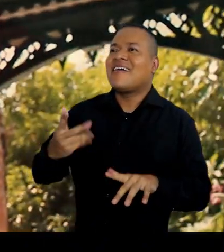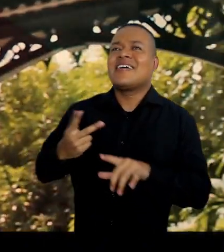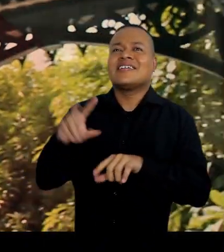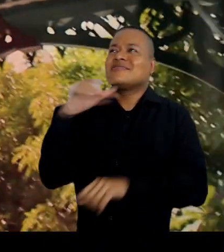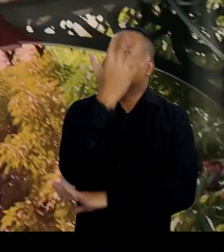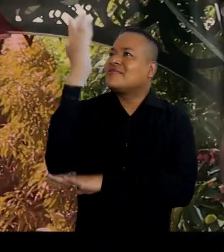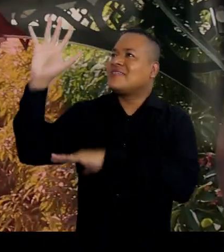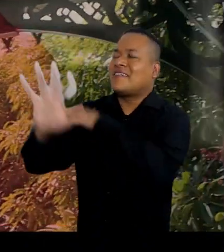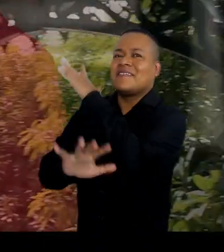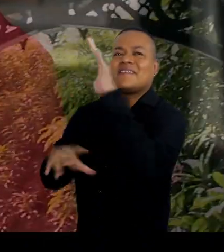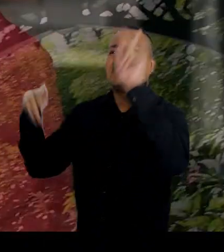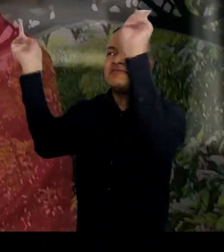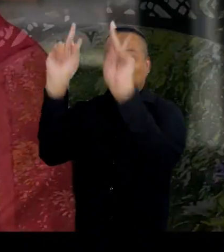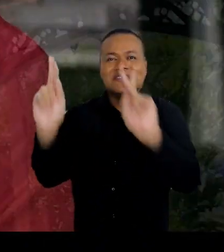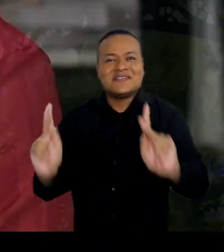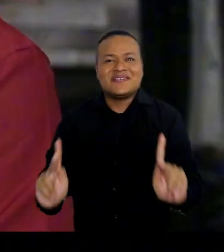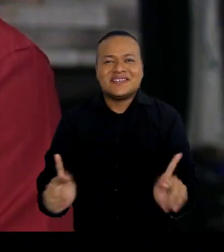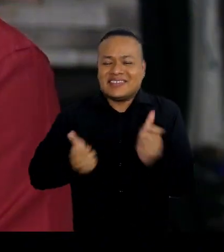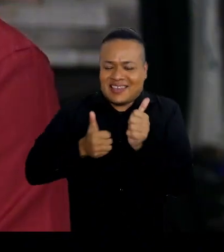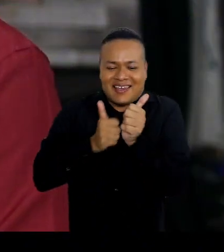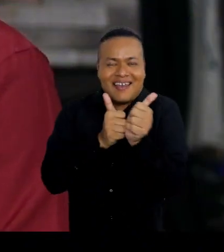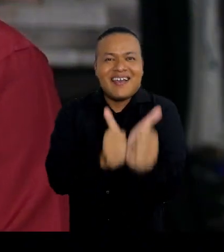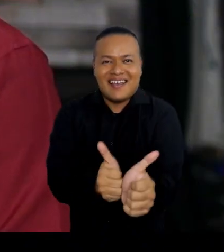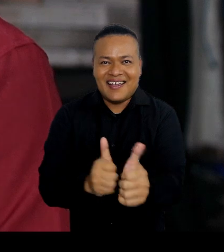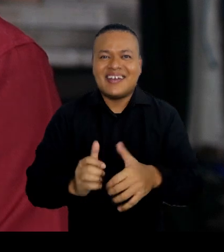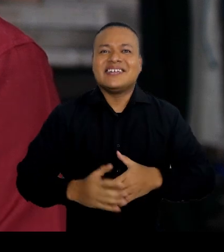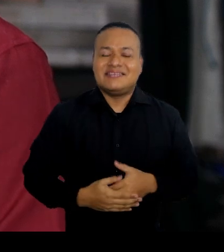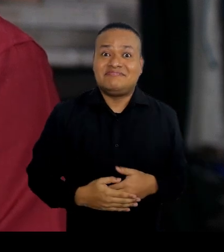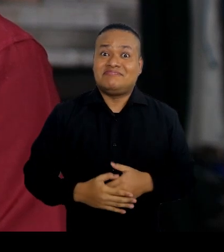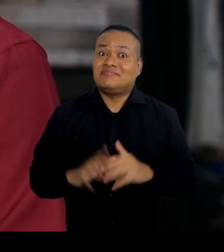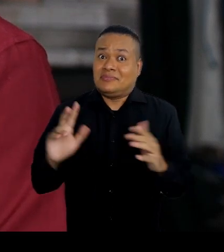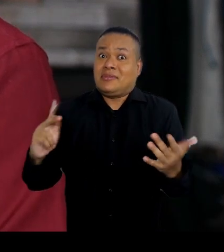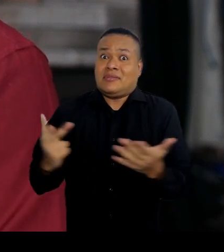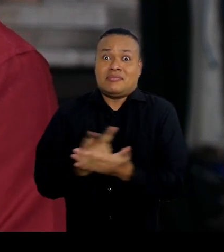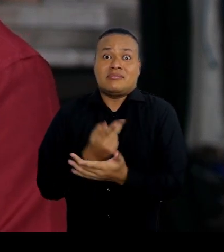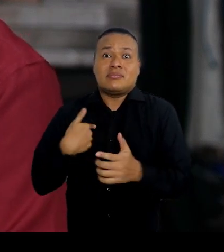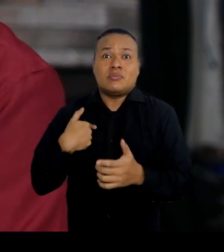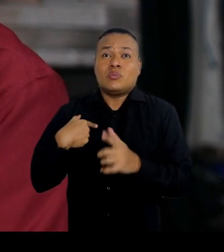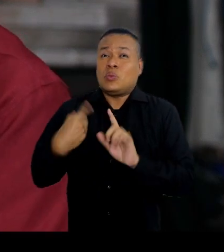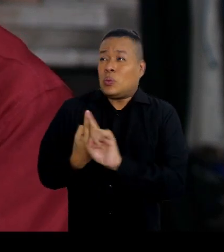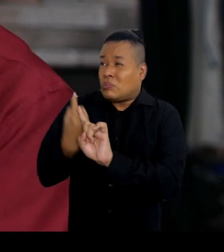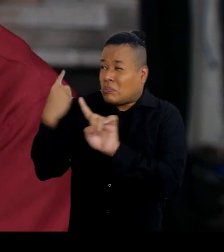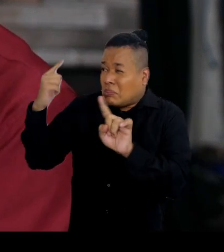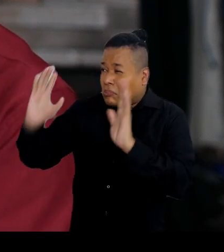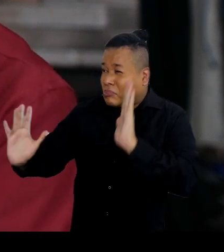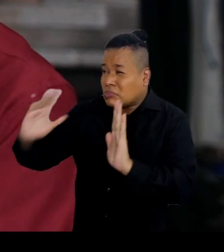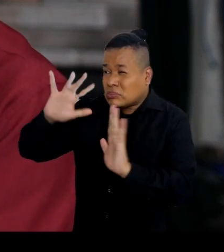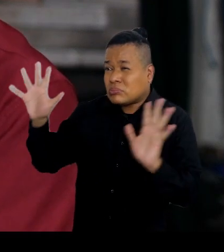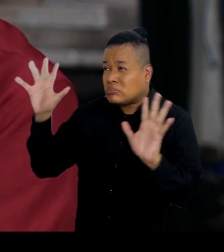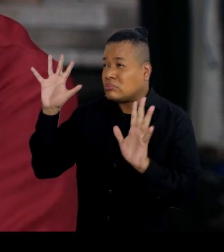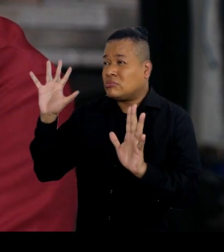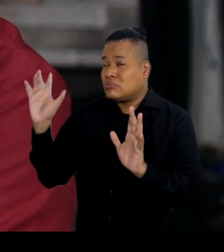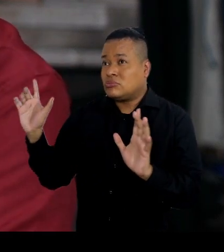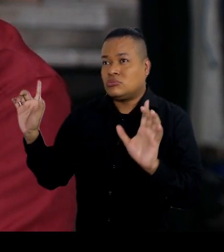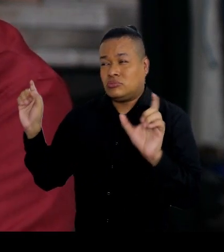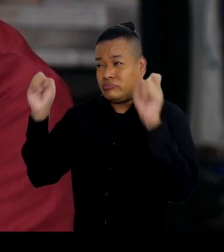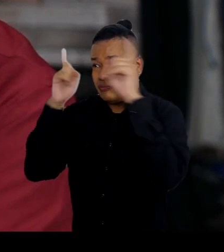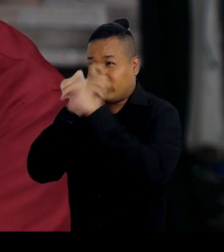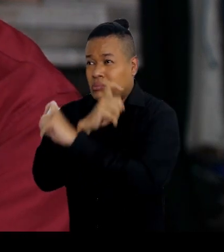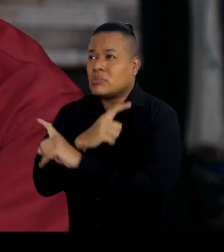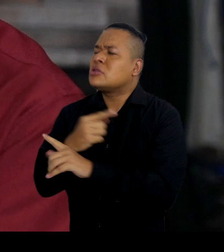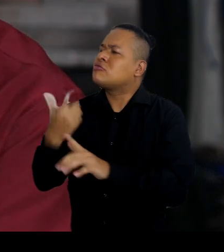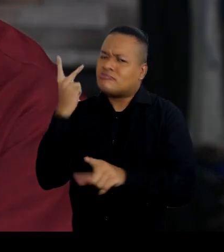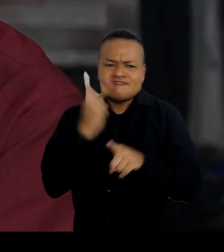sobre o verde da paz que nos guia. Assim foi que nos tempos escuros da conquista